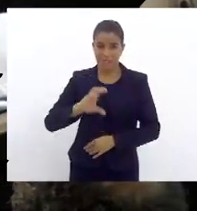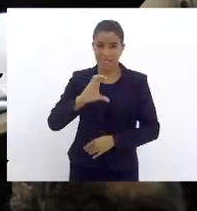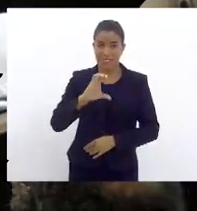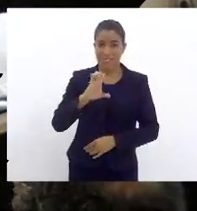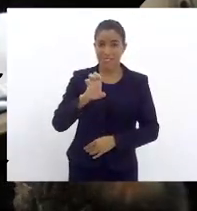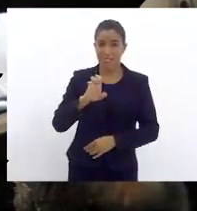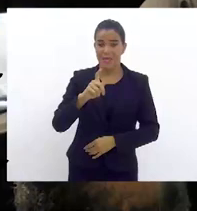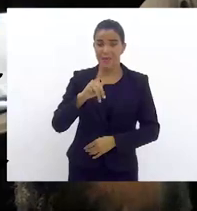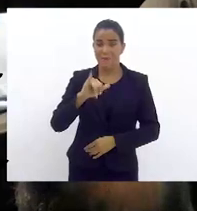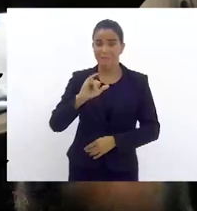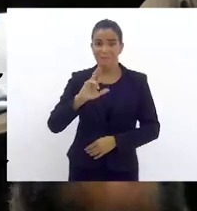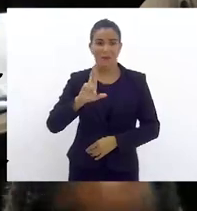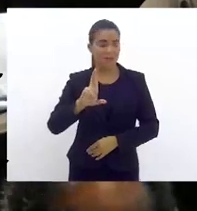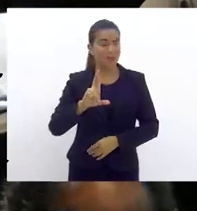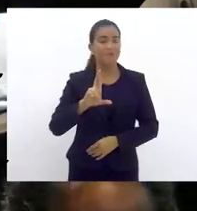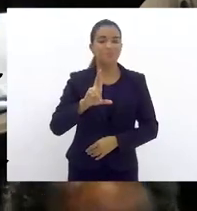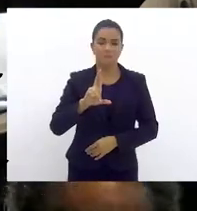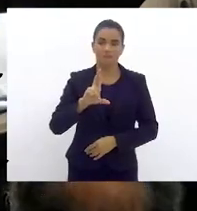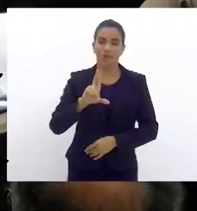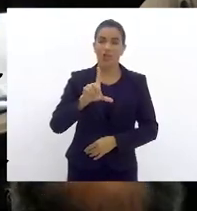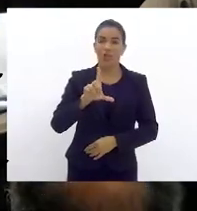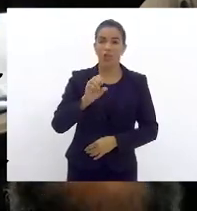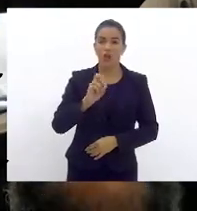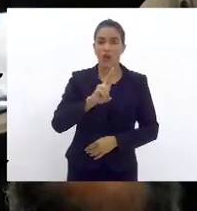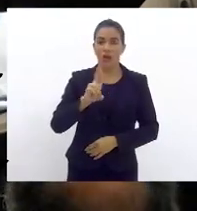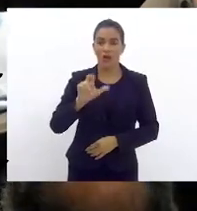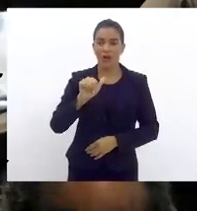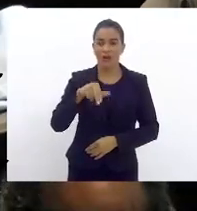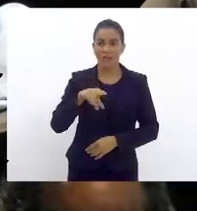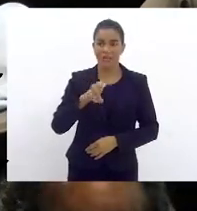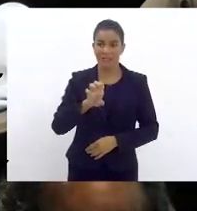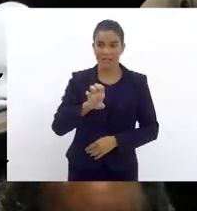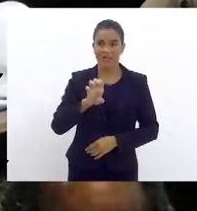Nossa amiga Lorrany Machado